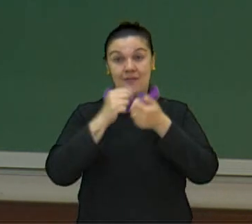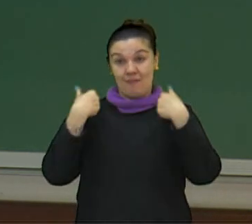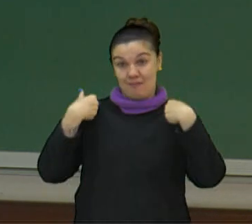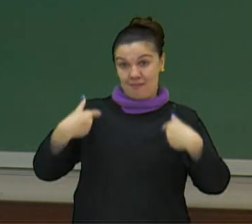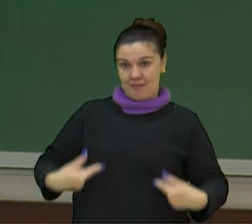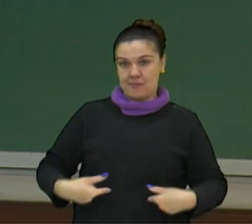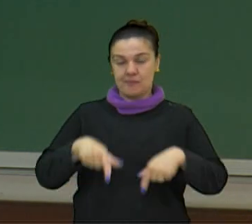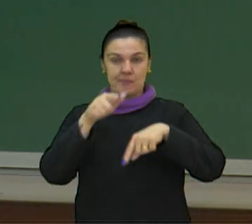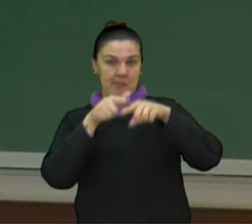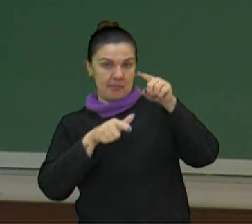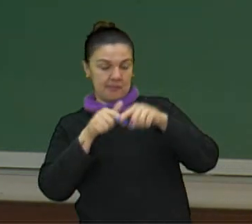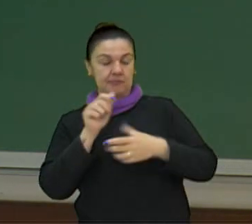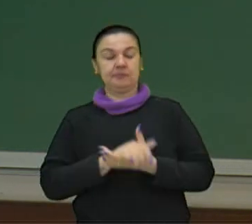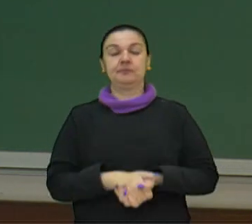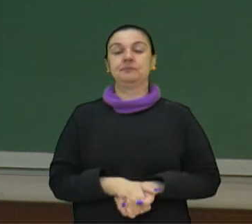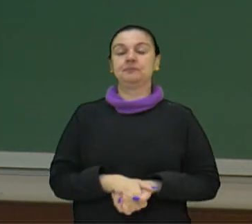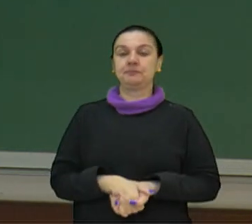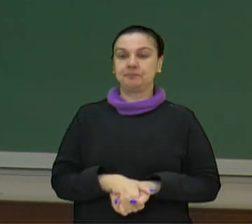corporeidade, da matéria.